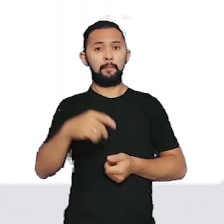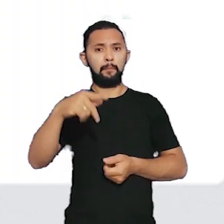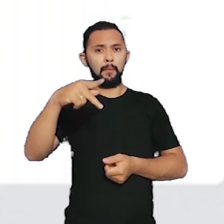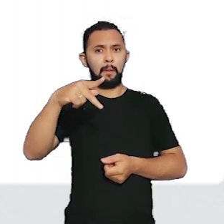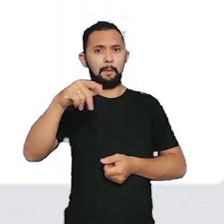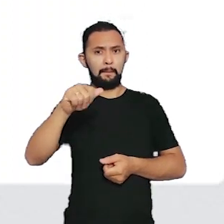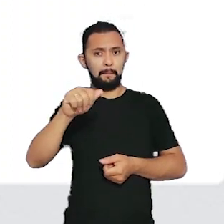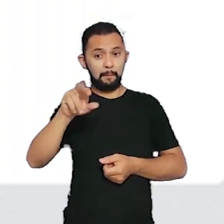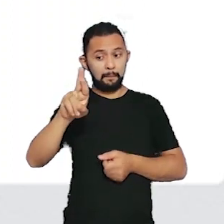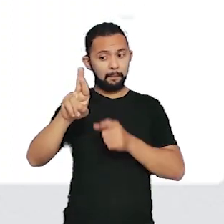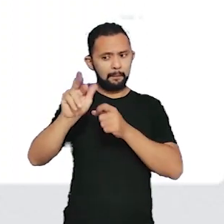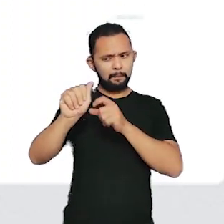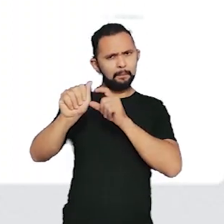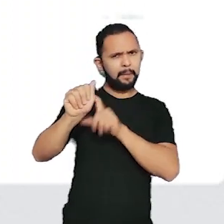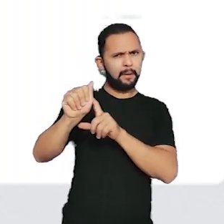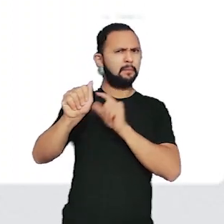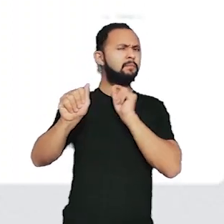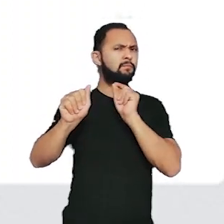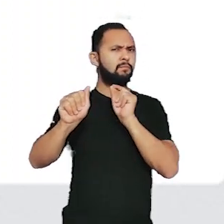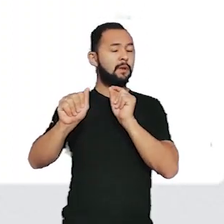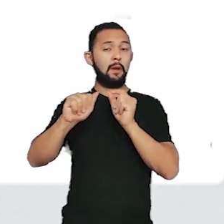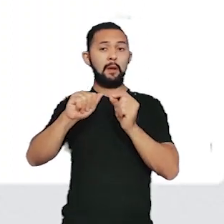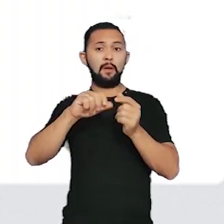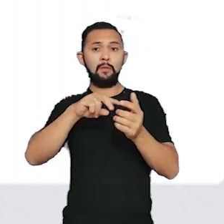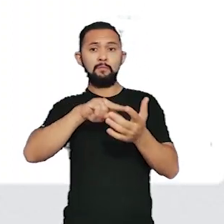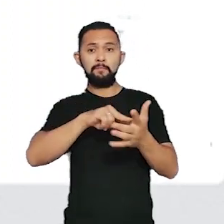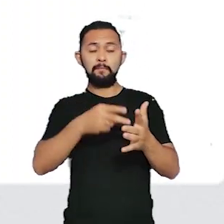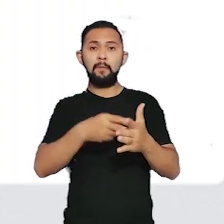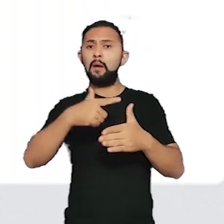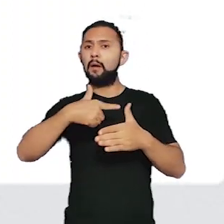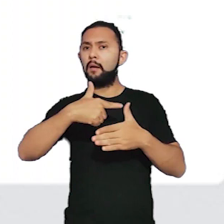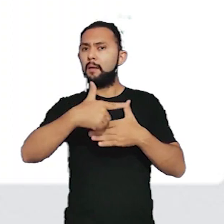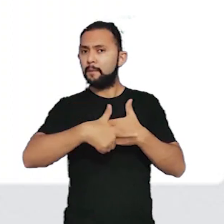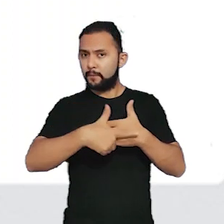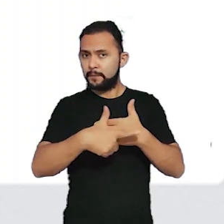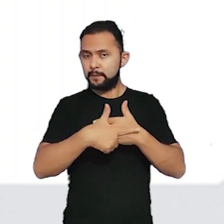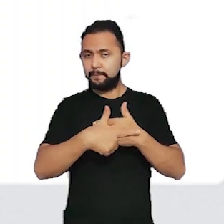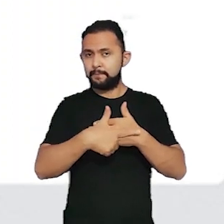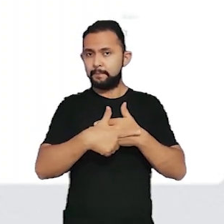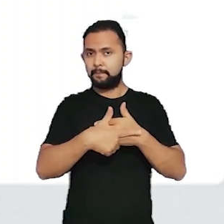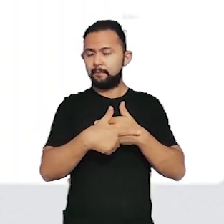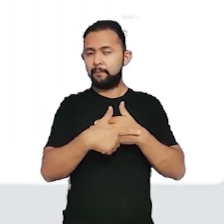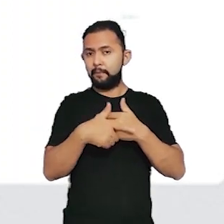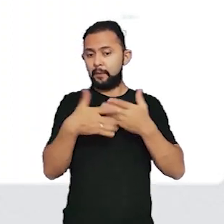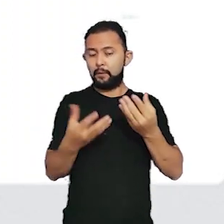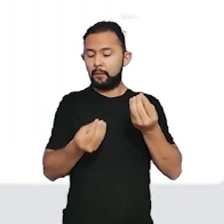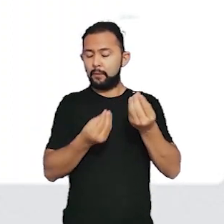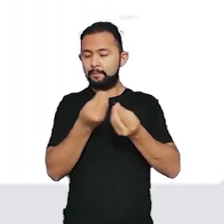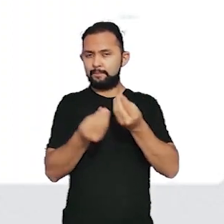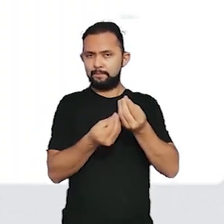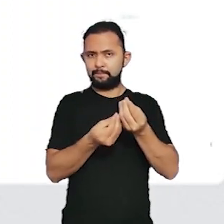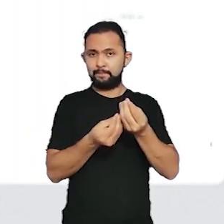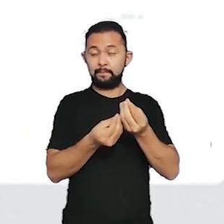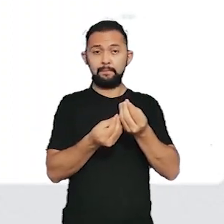ver se funcionavam. Então, eles agitavam com esta finalidade, com a finalidade de ver se iam funcionar. Então,